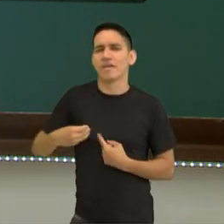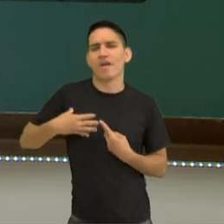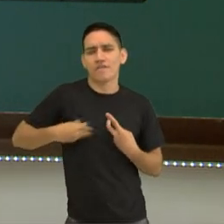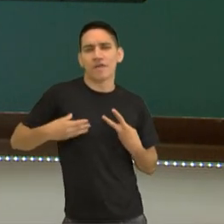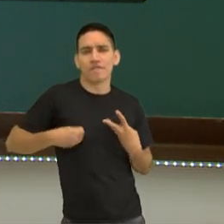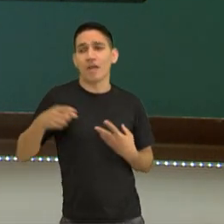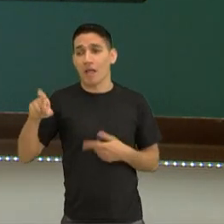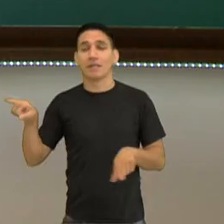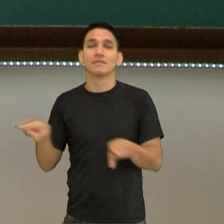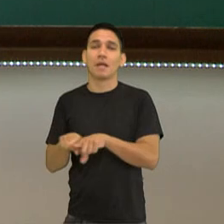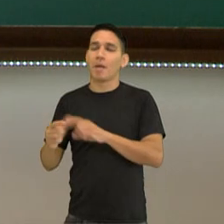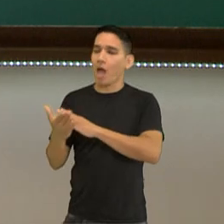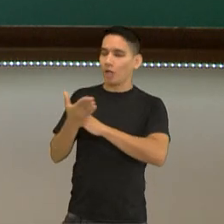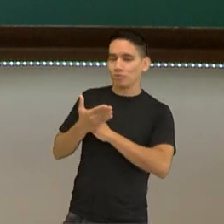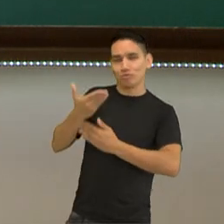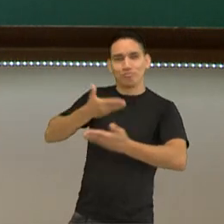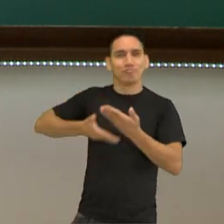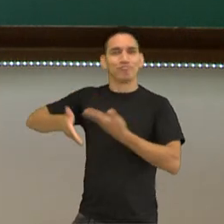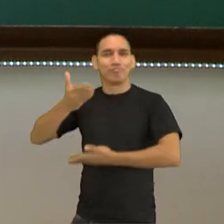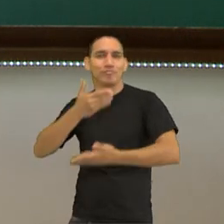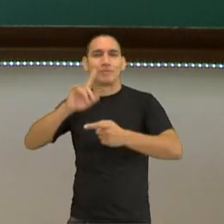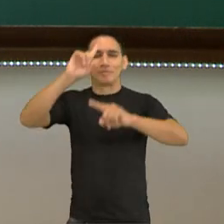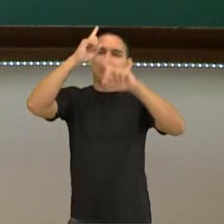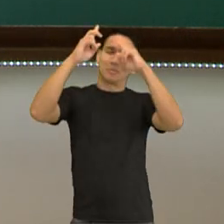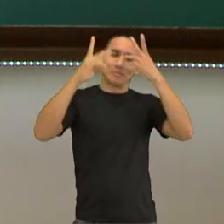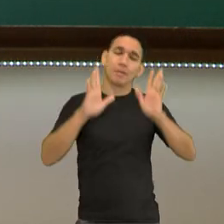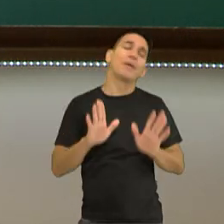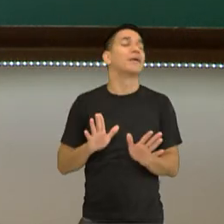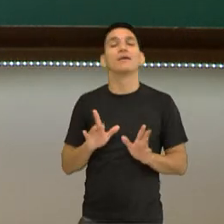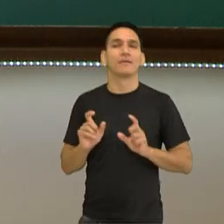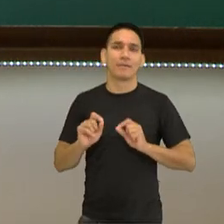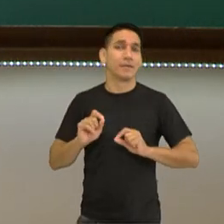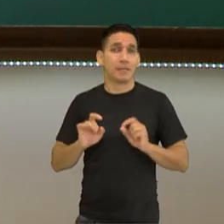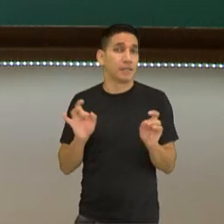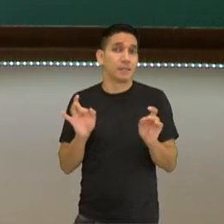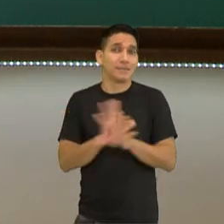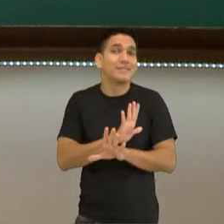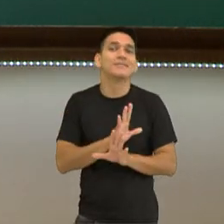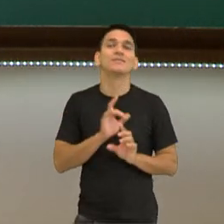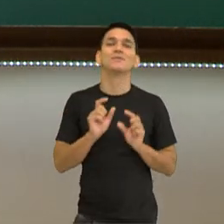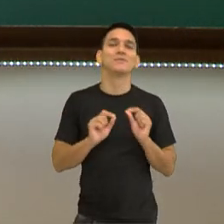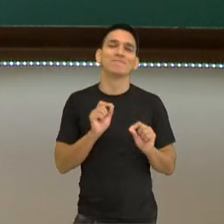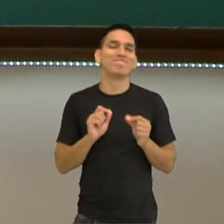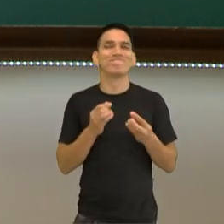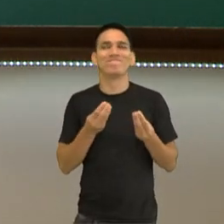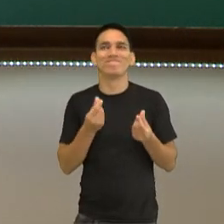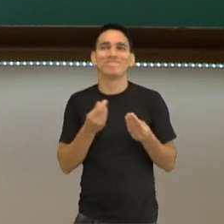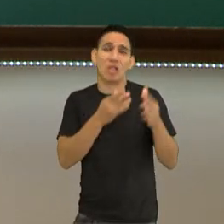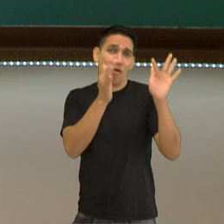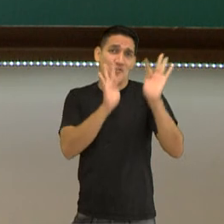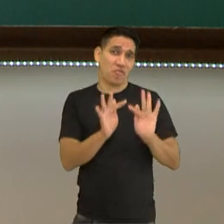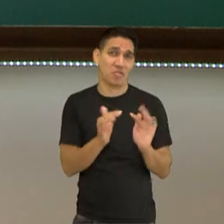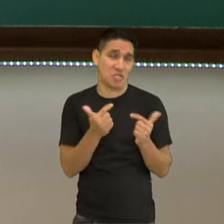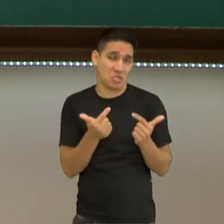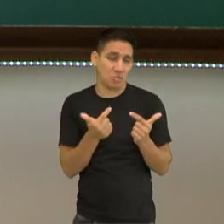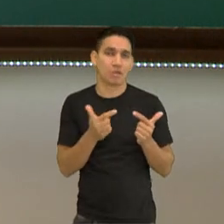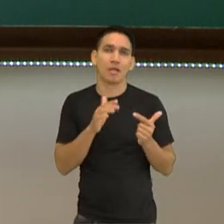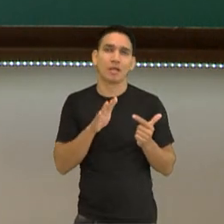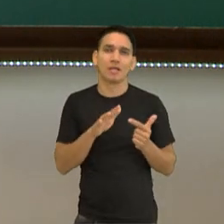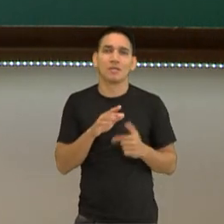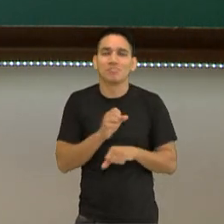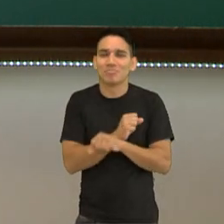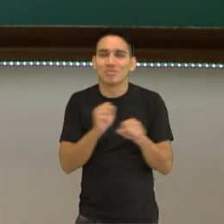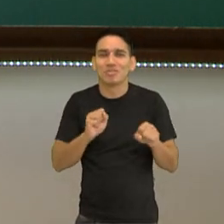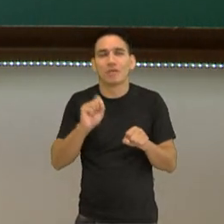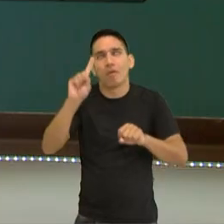ela ajuda ele, né? Mas e termina de uma maneira não muito feliz, não conseguindo mais compor da